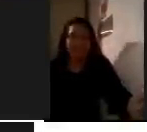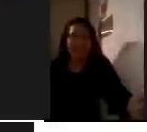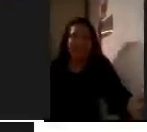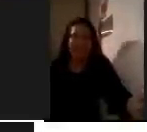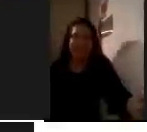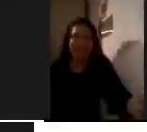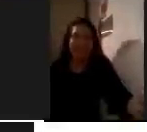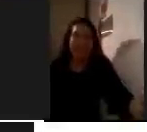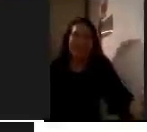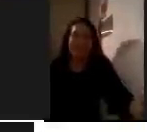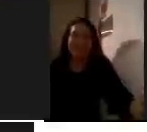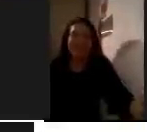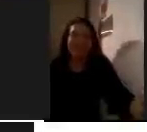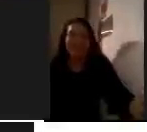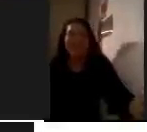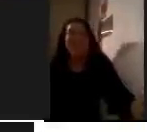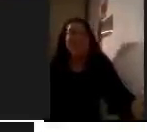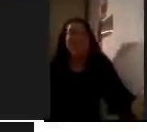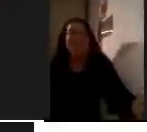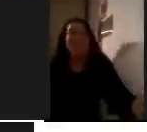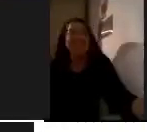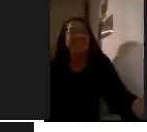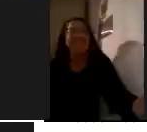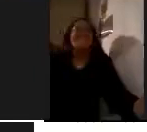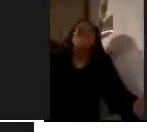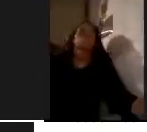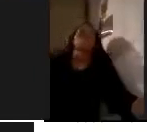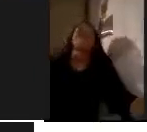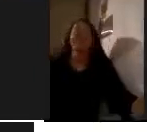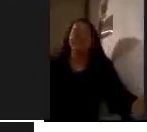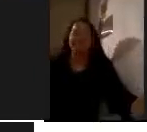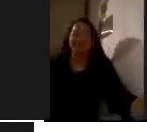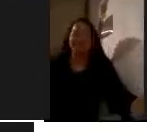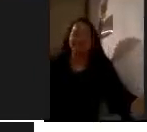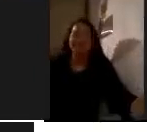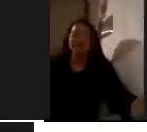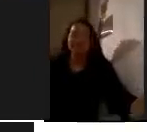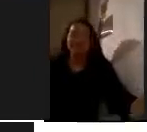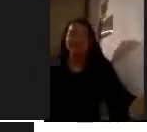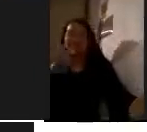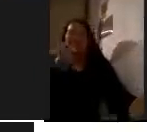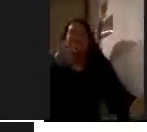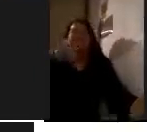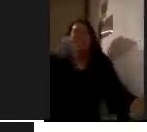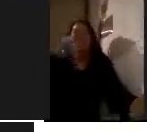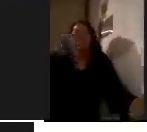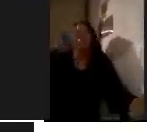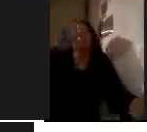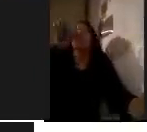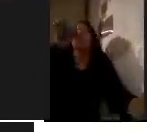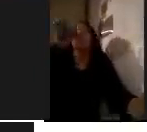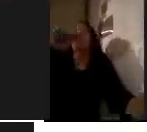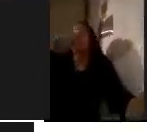bebê prematuro, Estresse, então, não. A parte digestiva, no caso, ele vai se alimentar. Parte digestiva. Então,